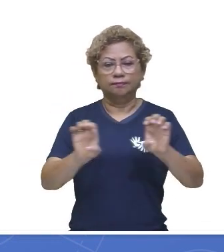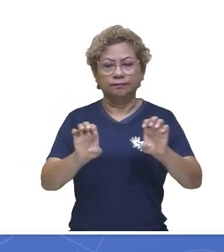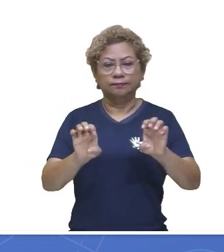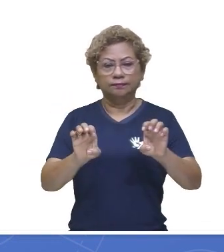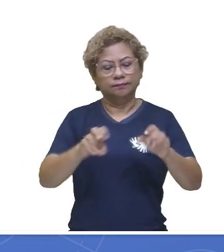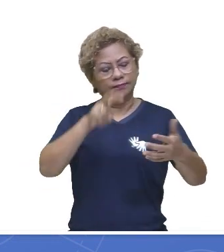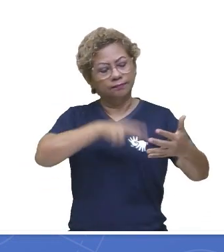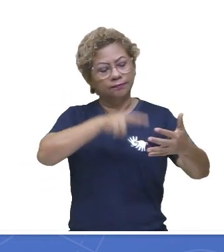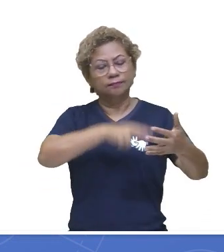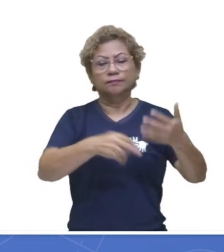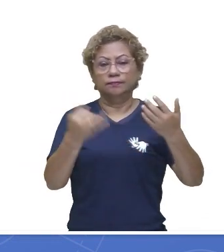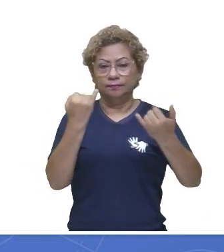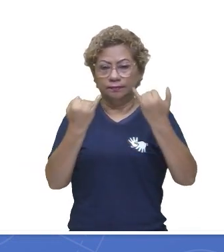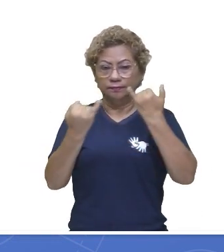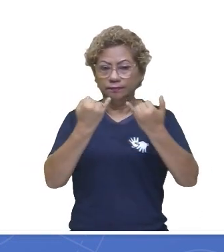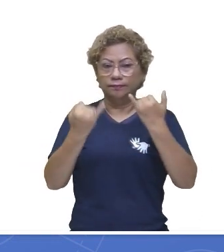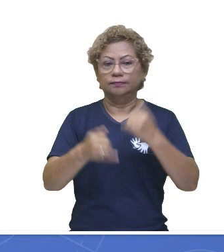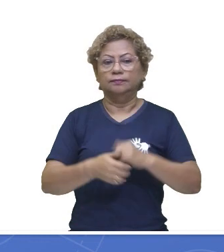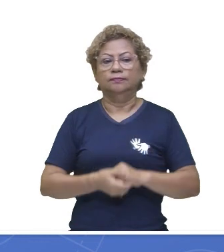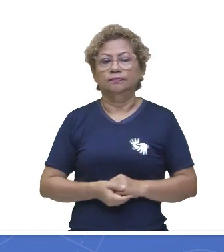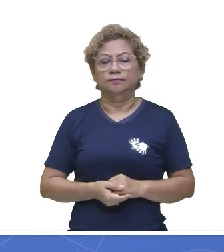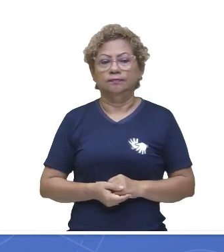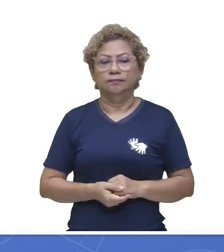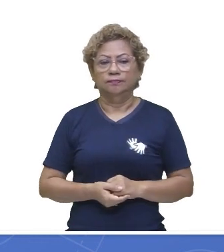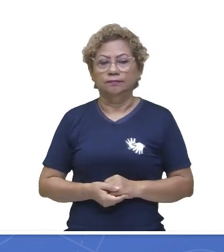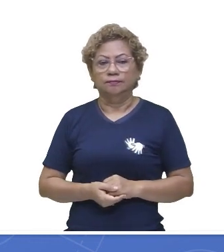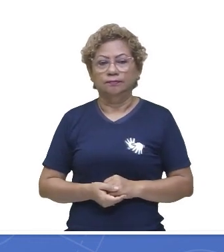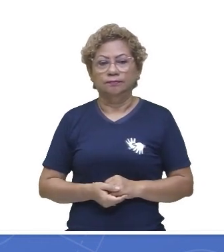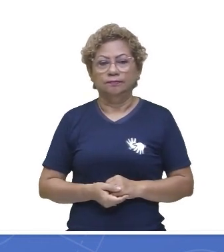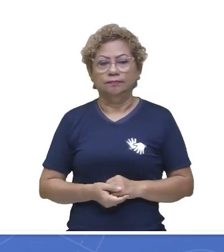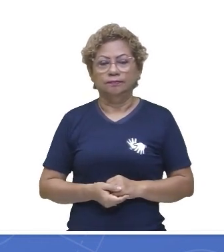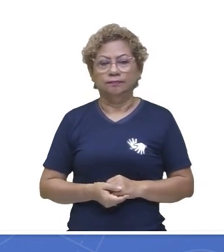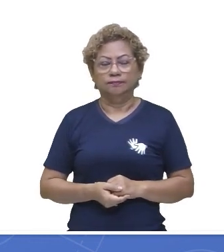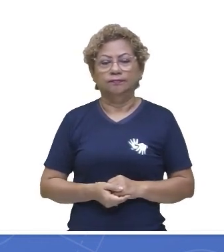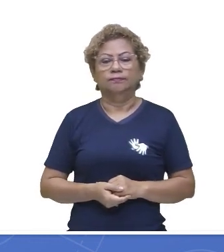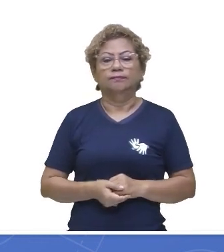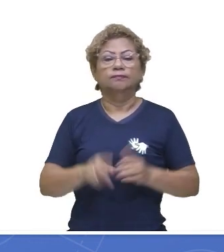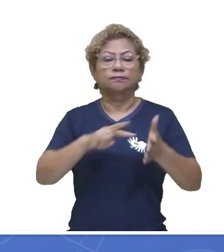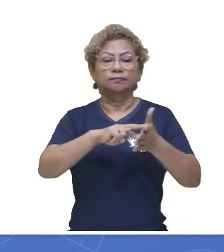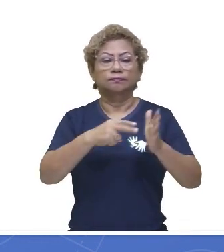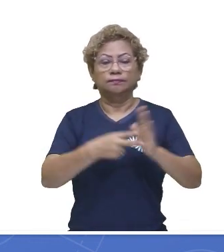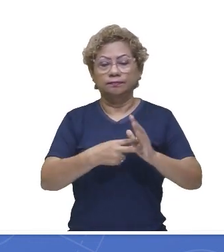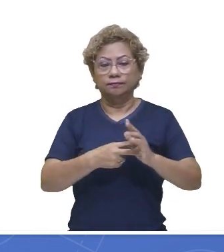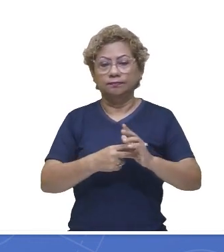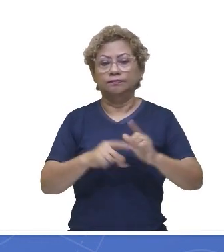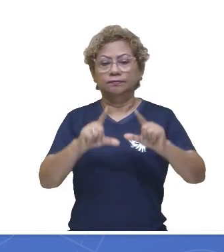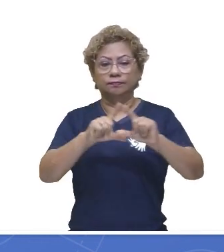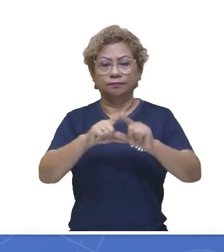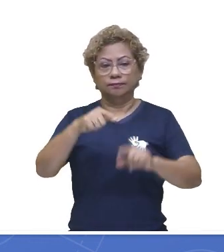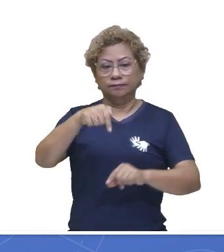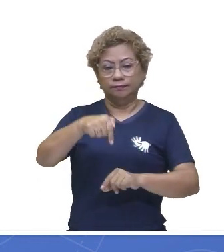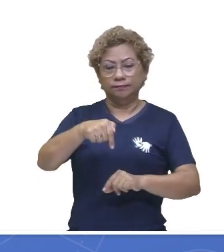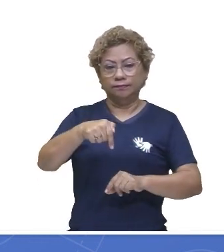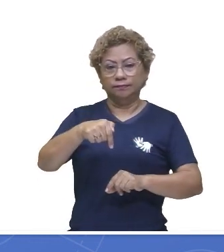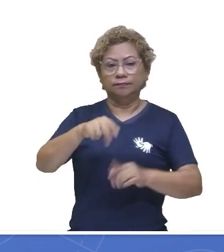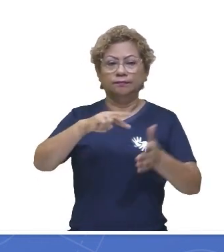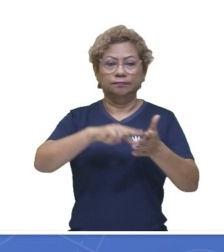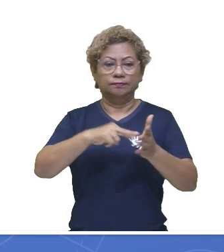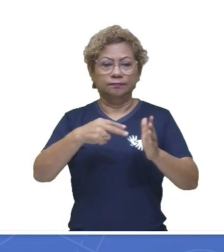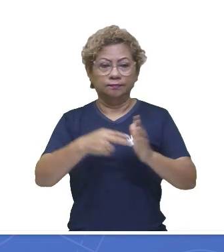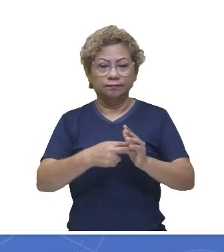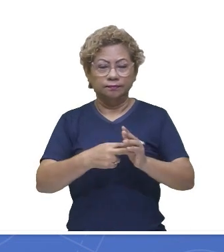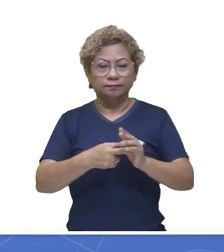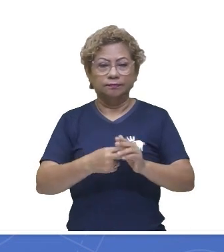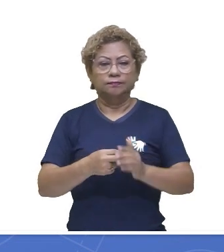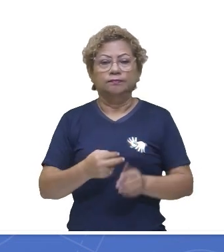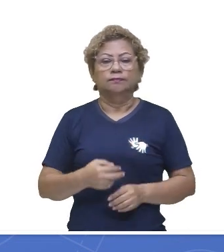ver escritos, né, na tela de vocês, que o ΔQ é a quantidade de calor, o M é a massa do corpo,